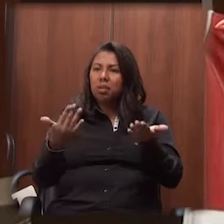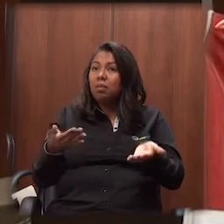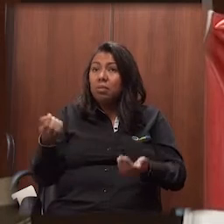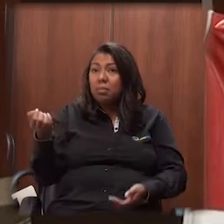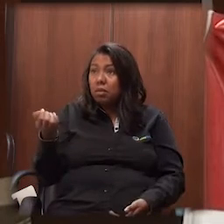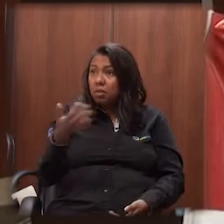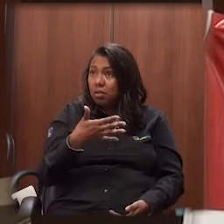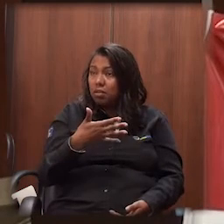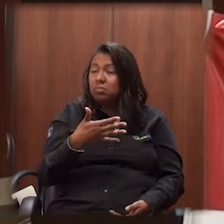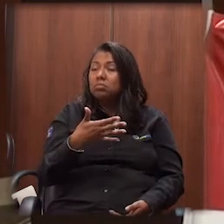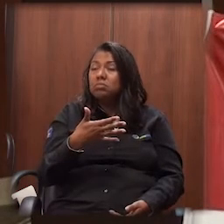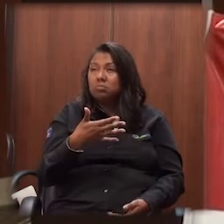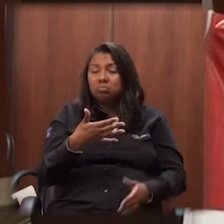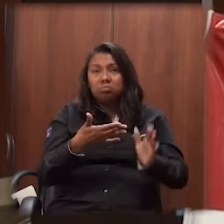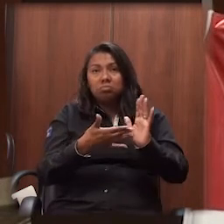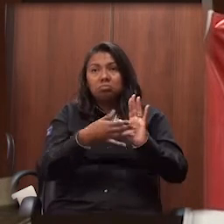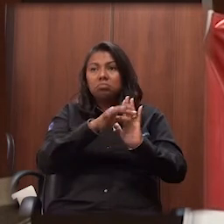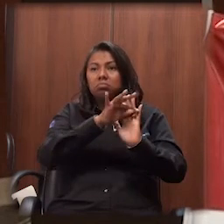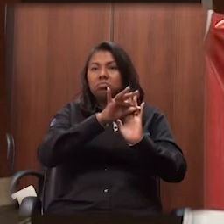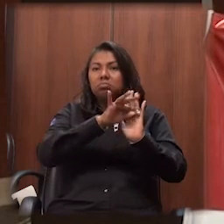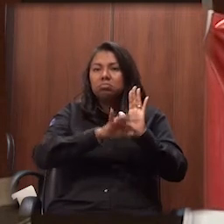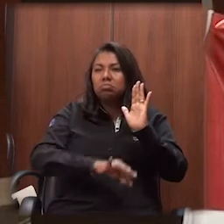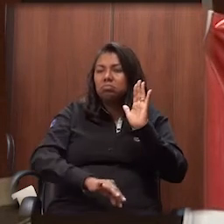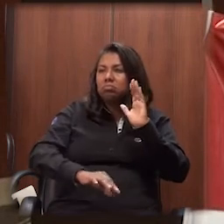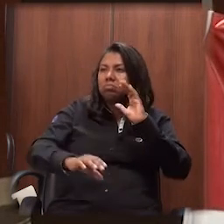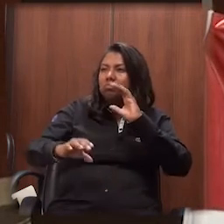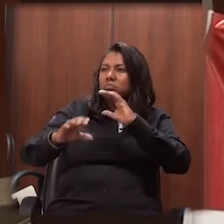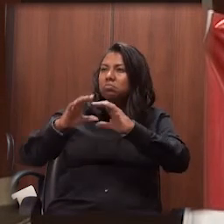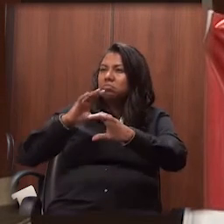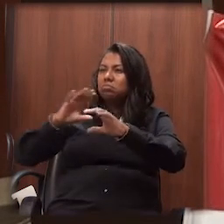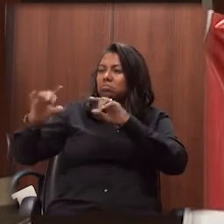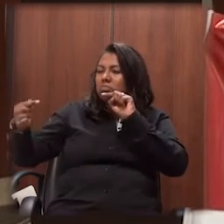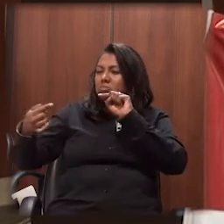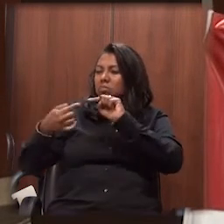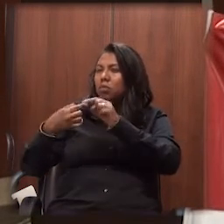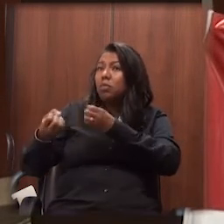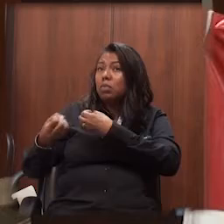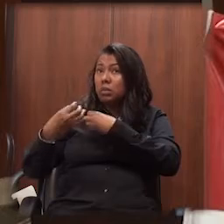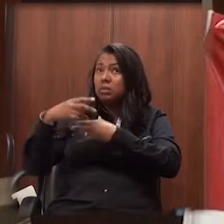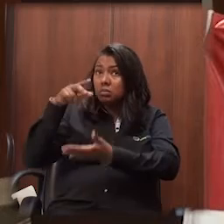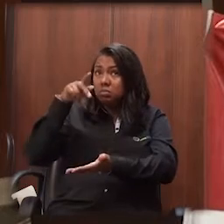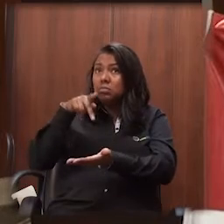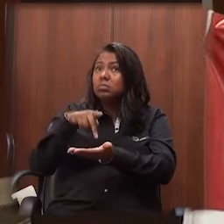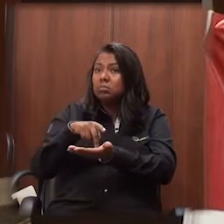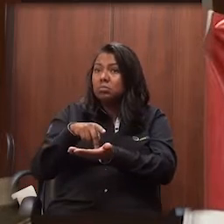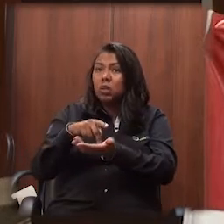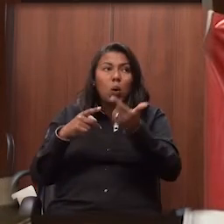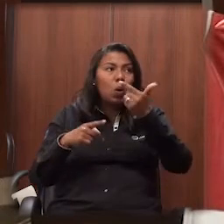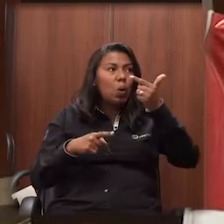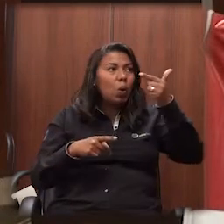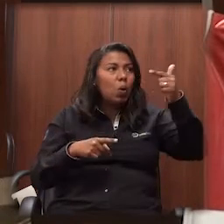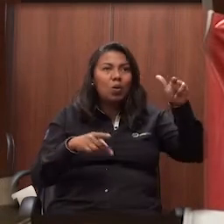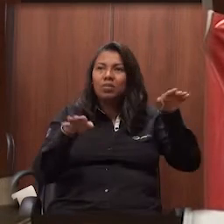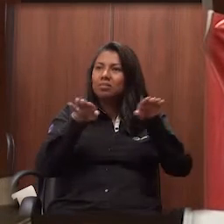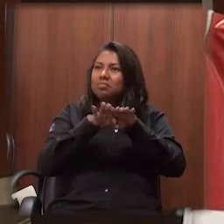moderno. O texto dialoga com dados de realidade. Eu nunca vi isso acontecer em outros documentos